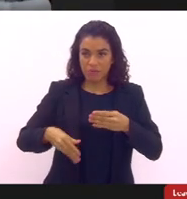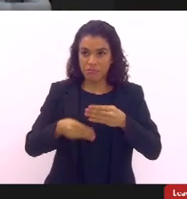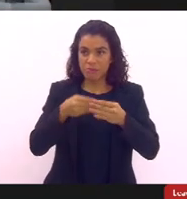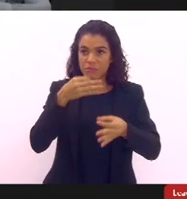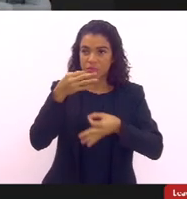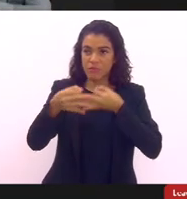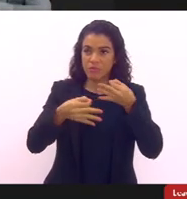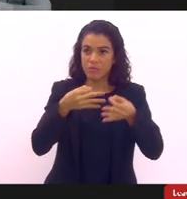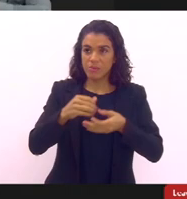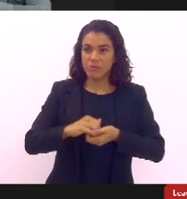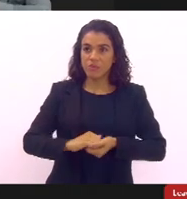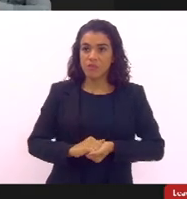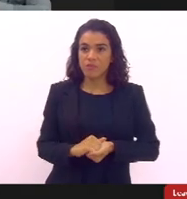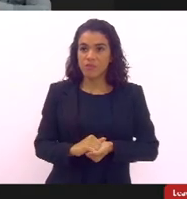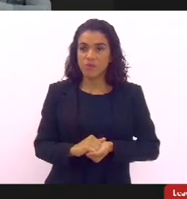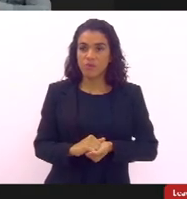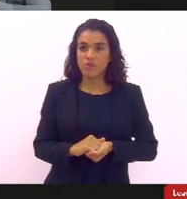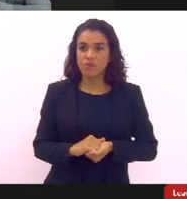consideração?